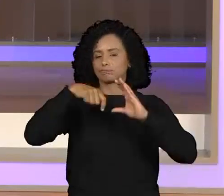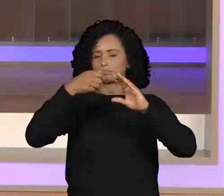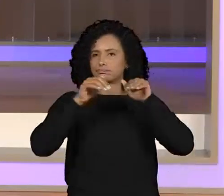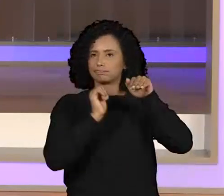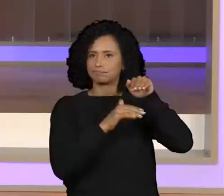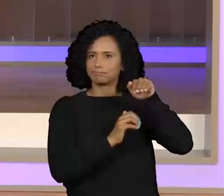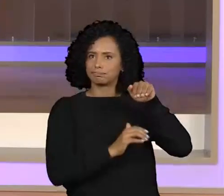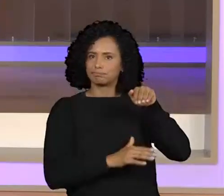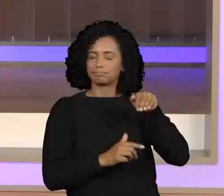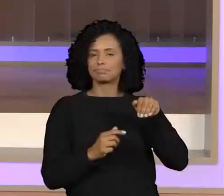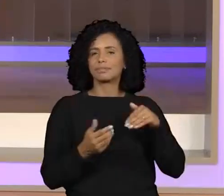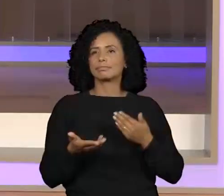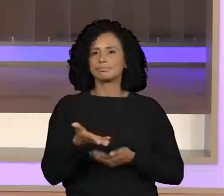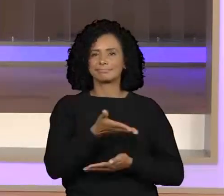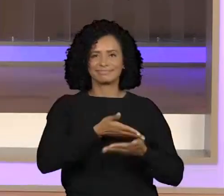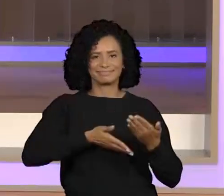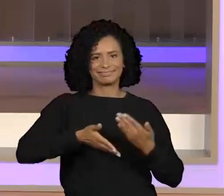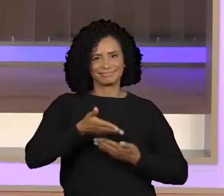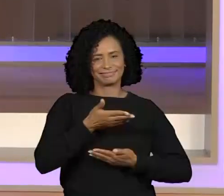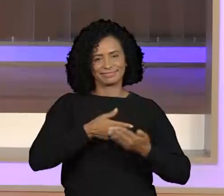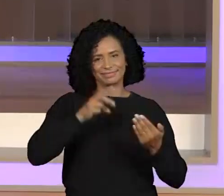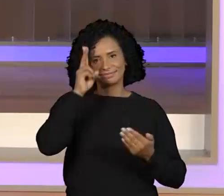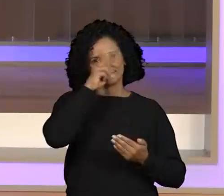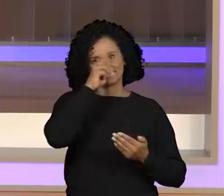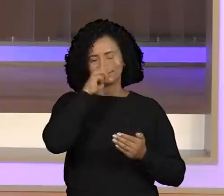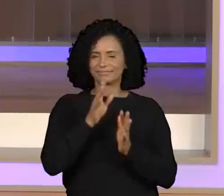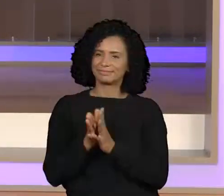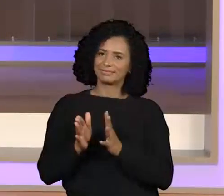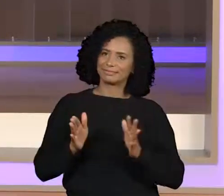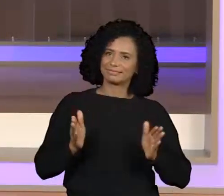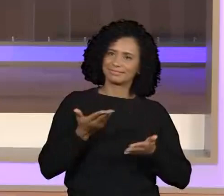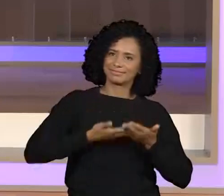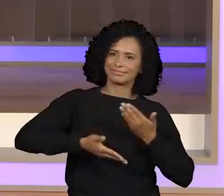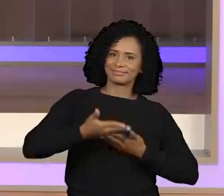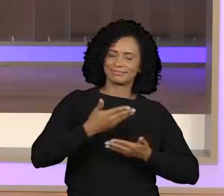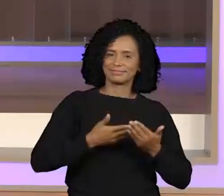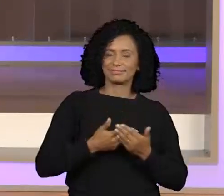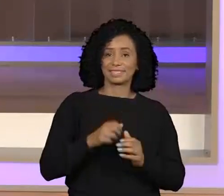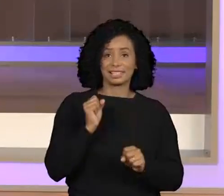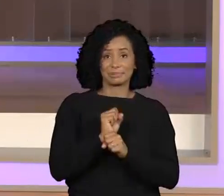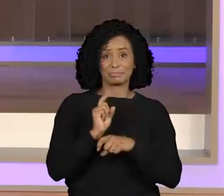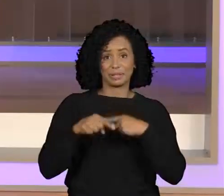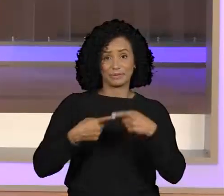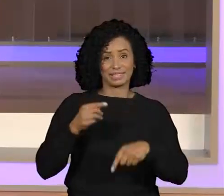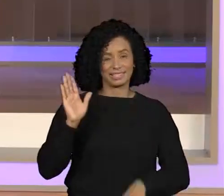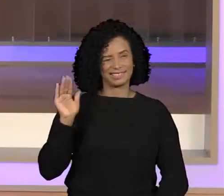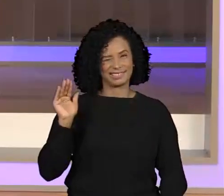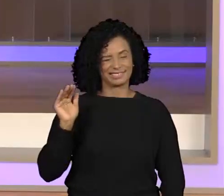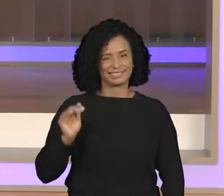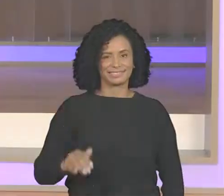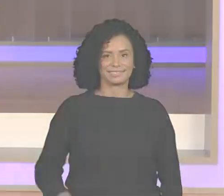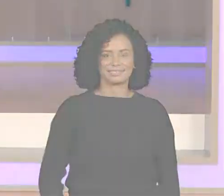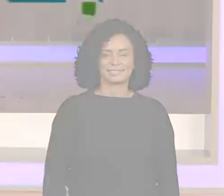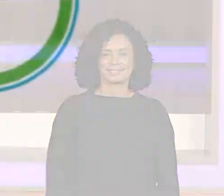trocar ideias, dividir histórias juntinhos. Conto com vocês na próxima aula, hein, galera? Tchau, tchau!